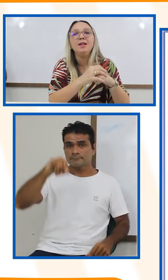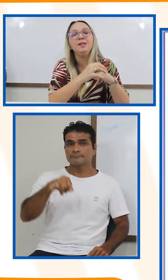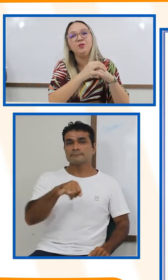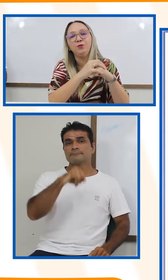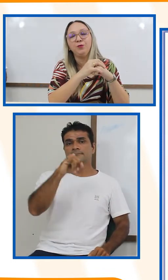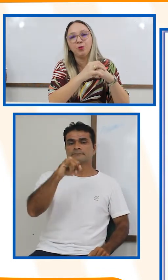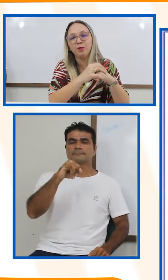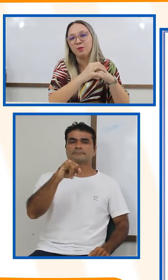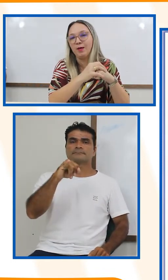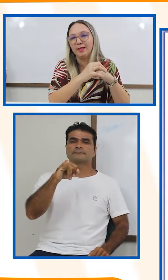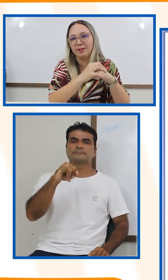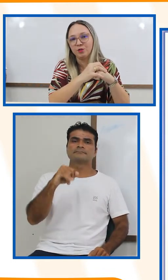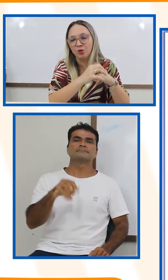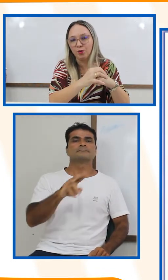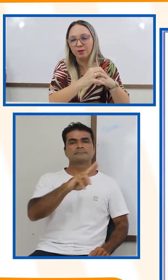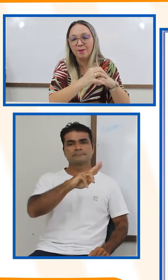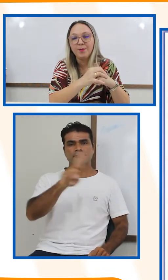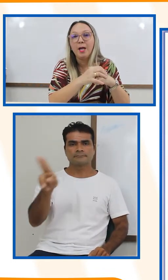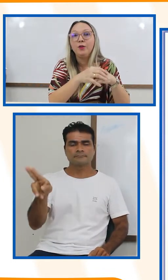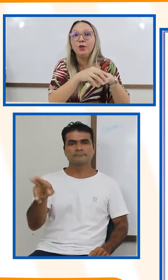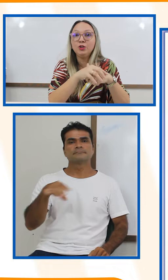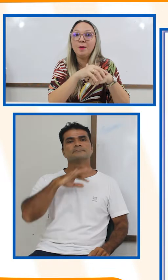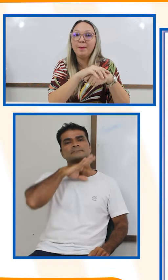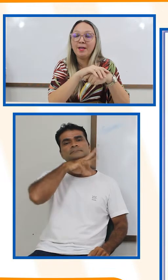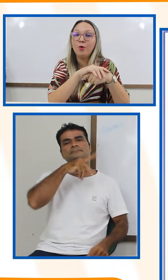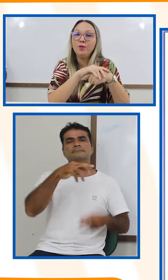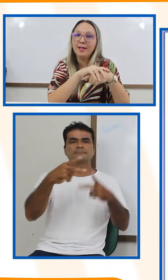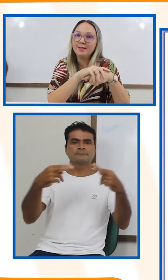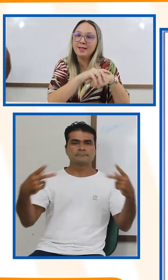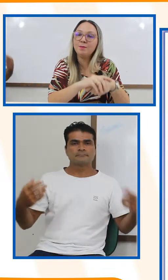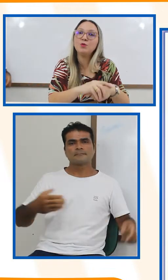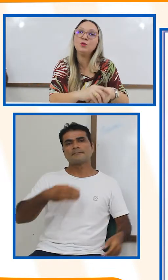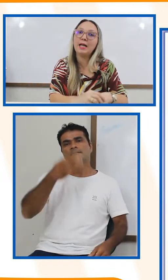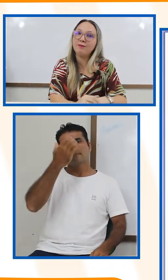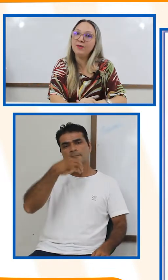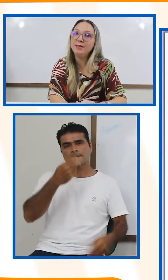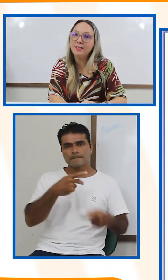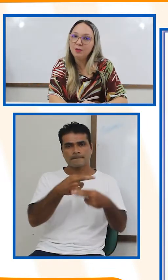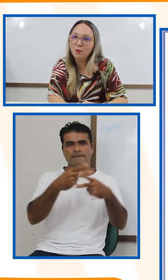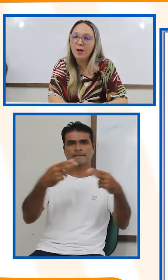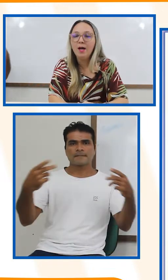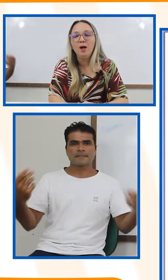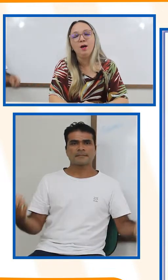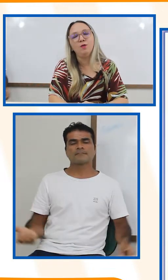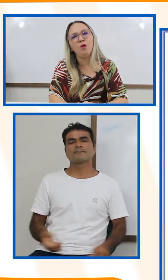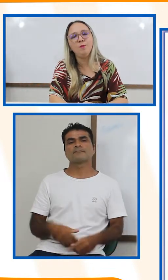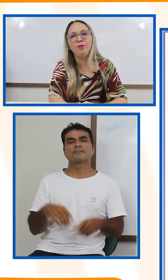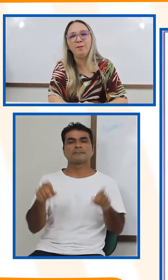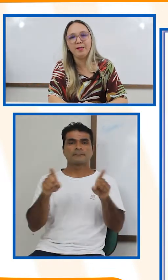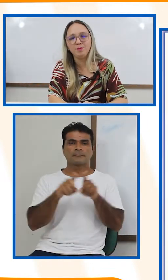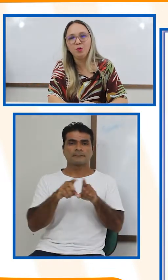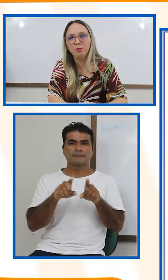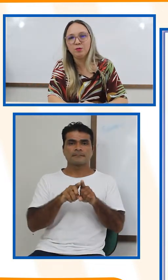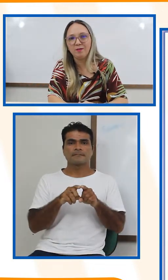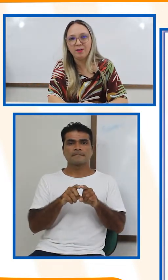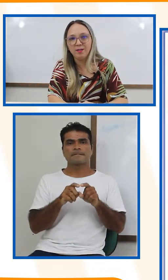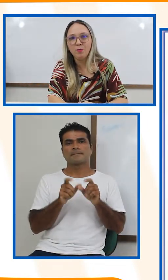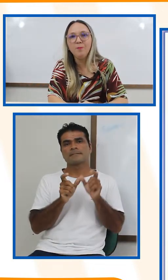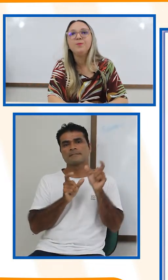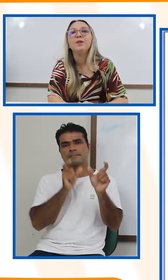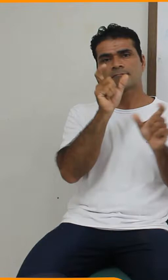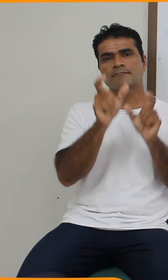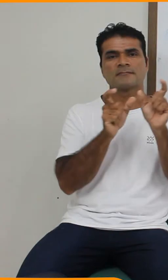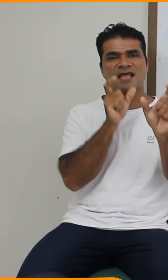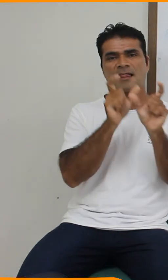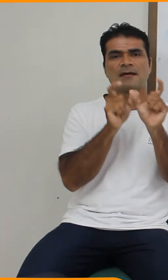animais e de frutas com a letra J. Nós também conhecemos o trava-língua. Como foi mesmo o nome do